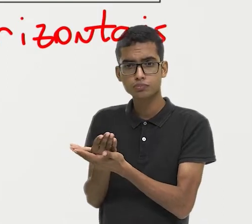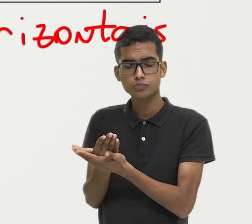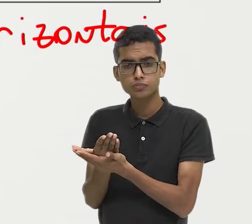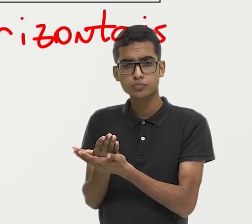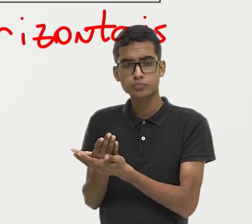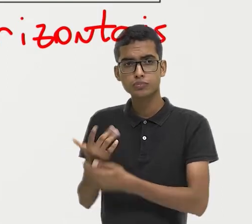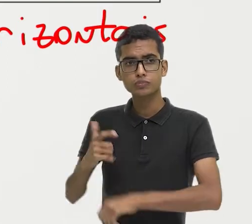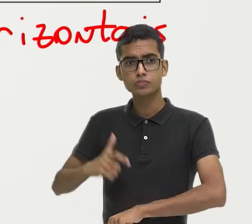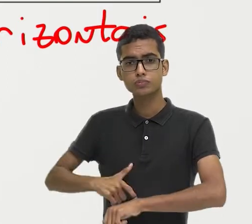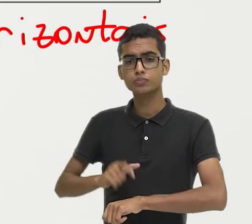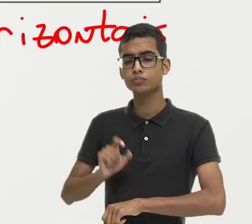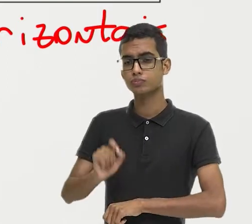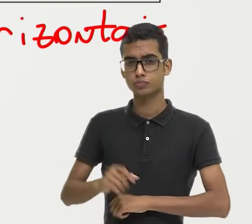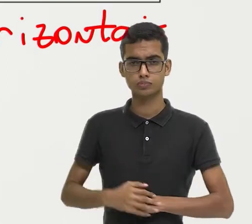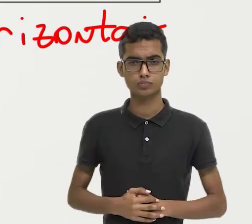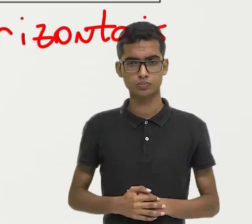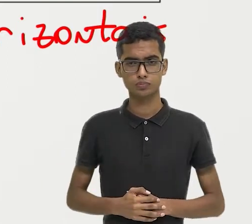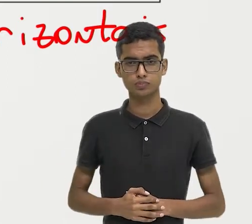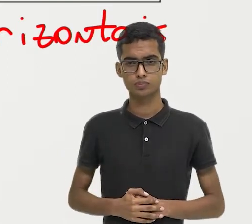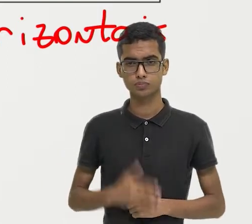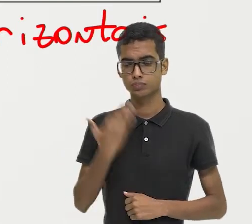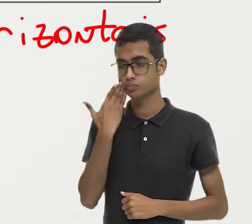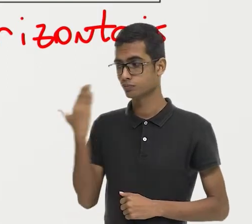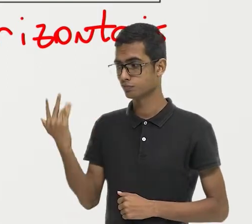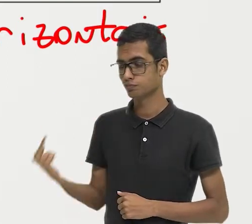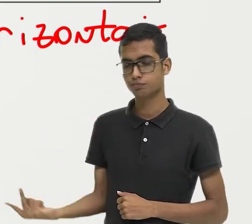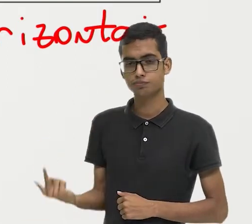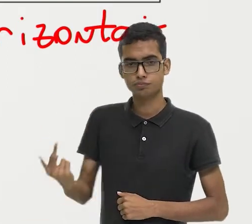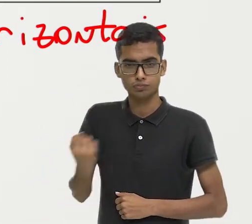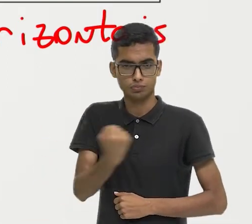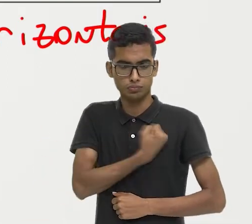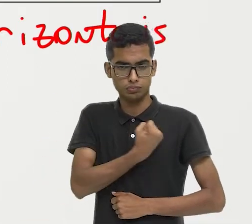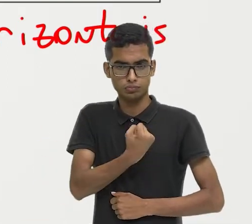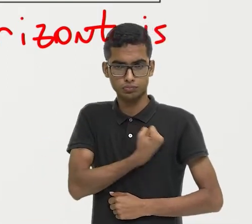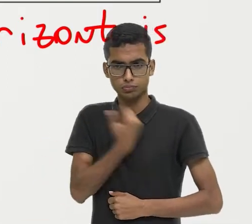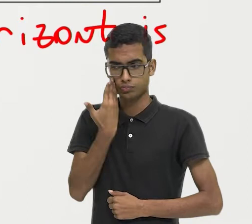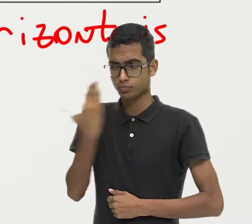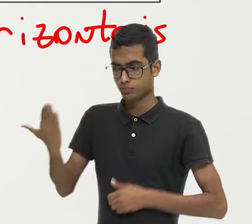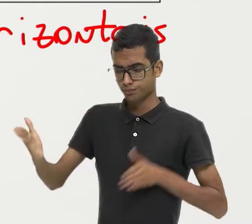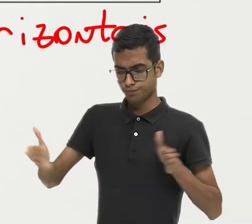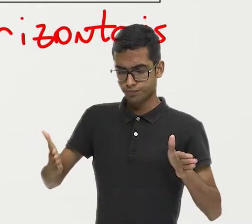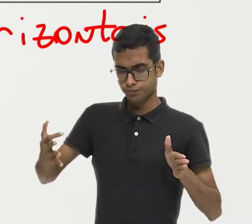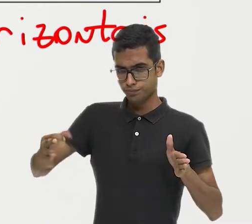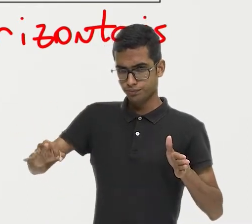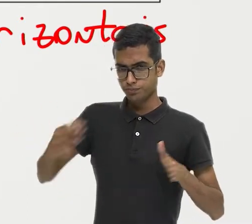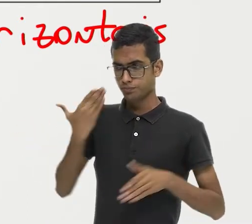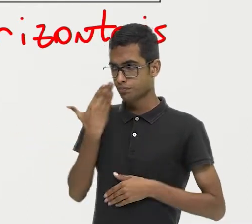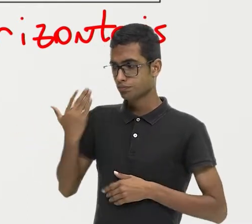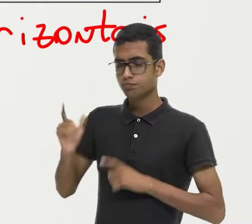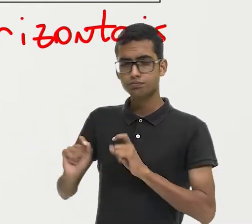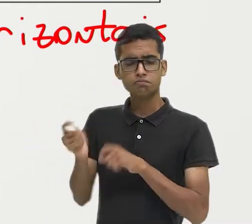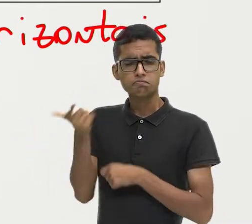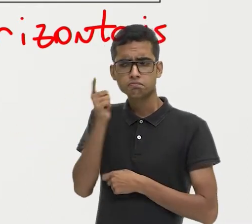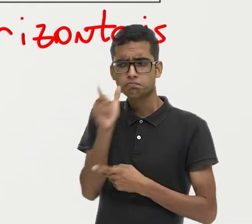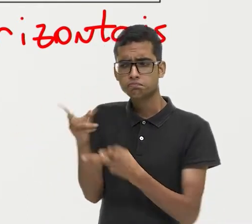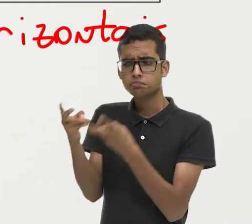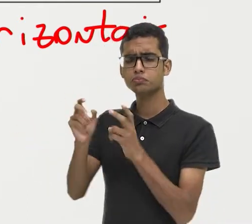tratando e automaticamente também nós temos os valores numéricos nesse período, tá?